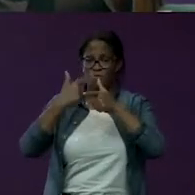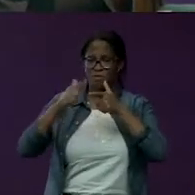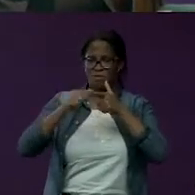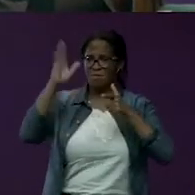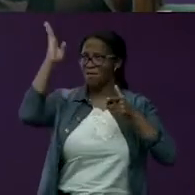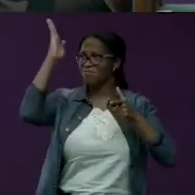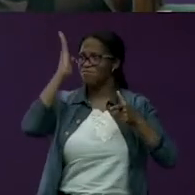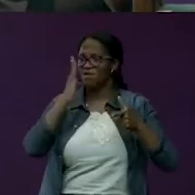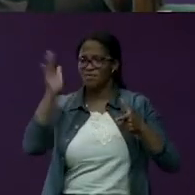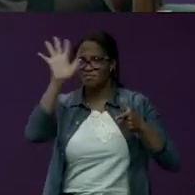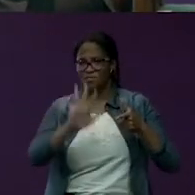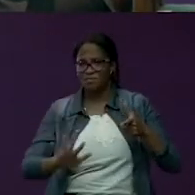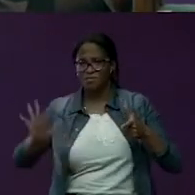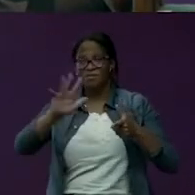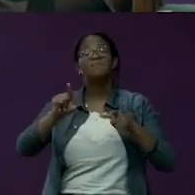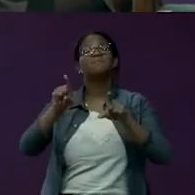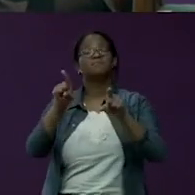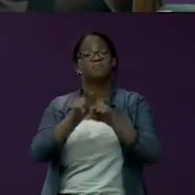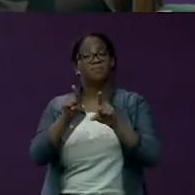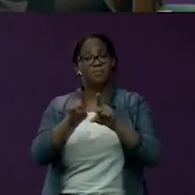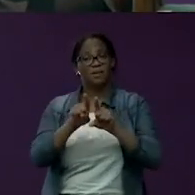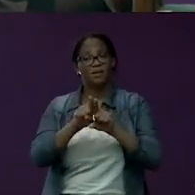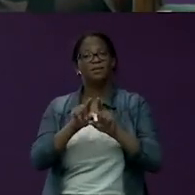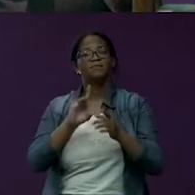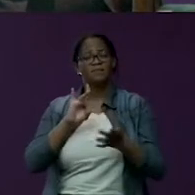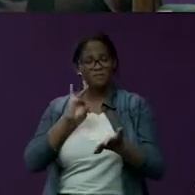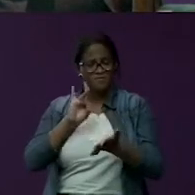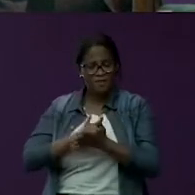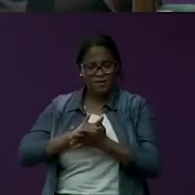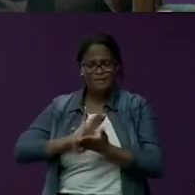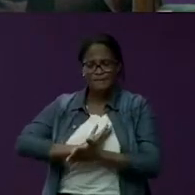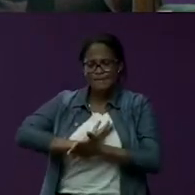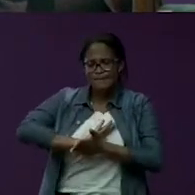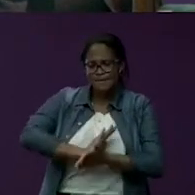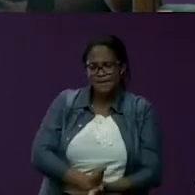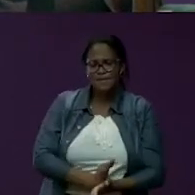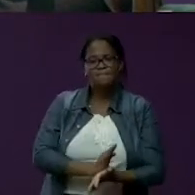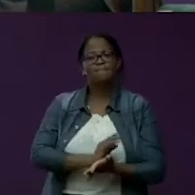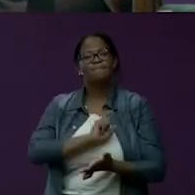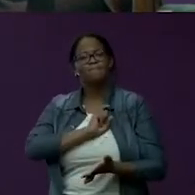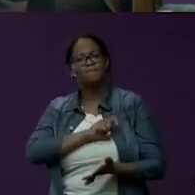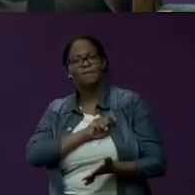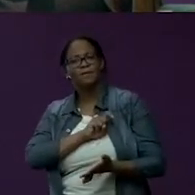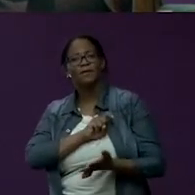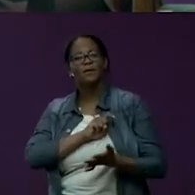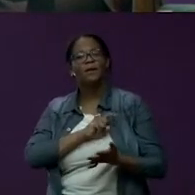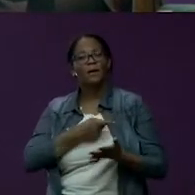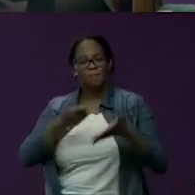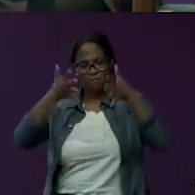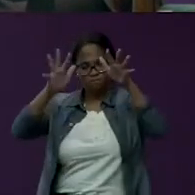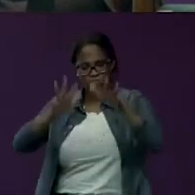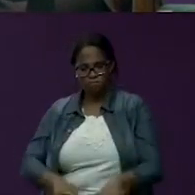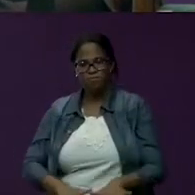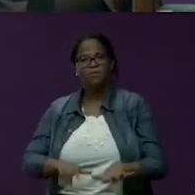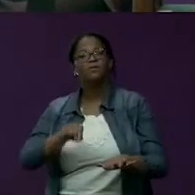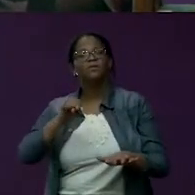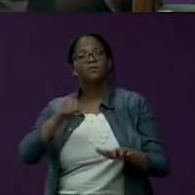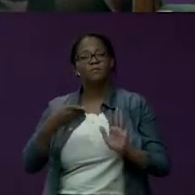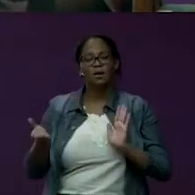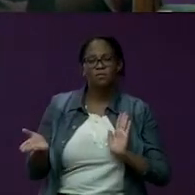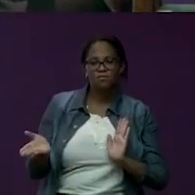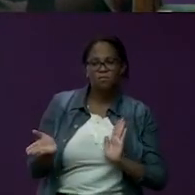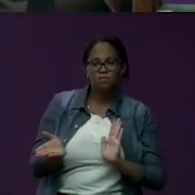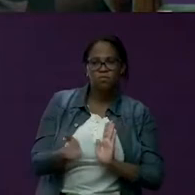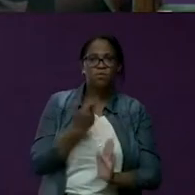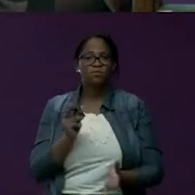Nízia, mas uma verdadeira e perversa tentativa de desestruturação e de retirada